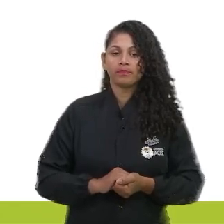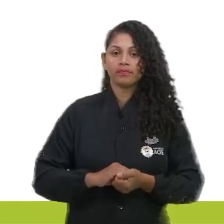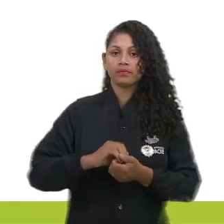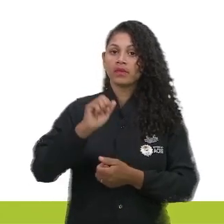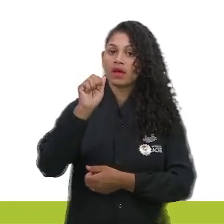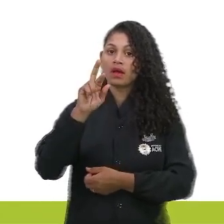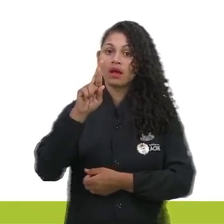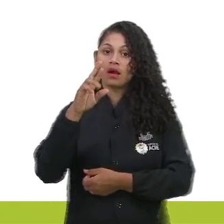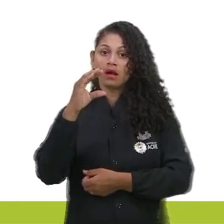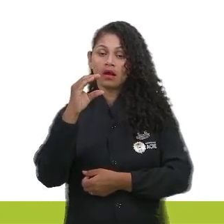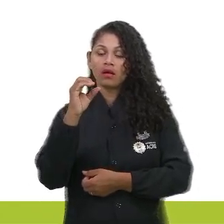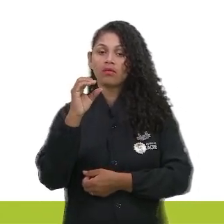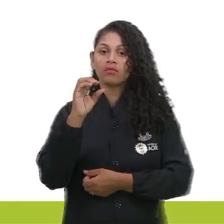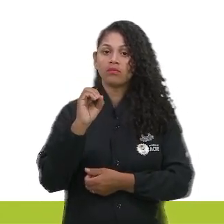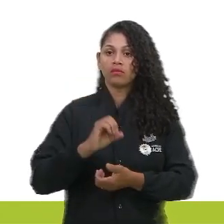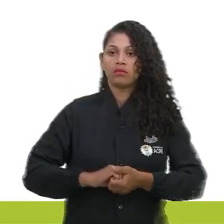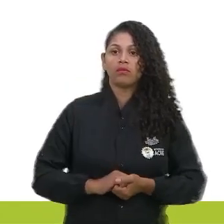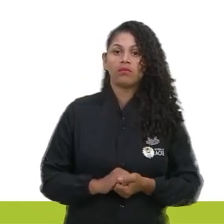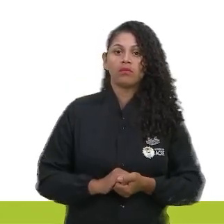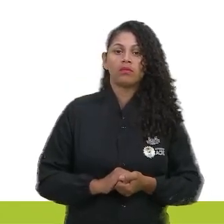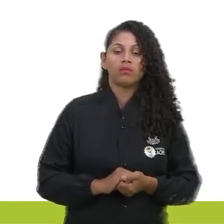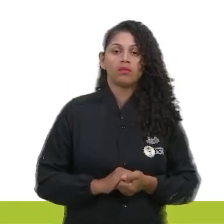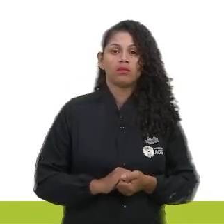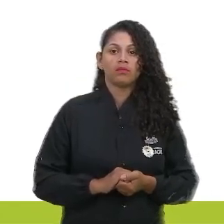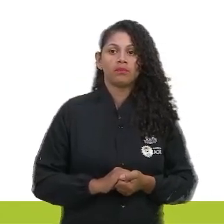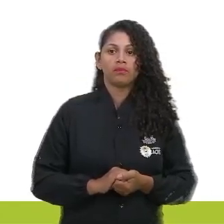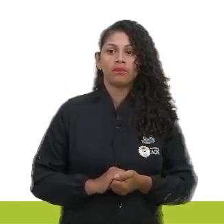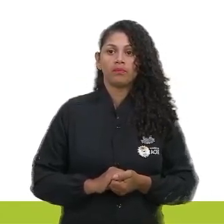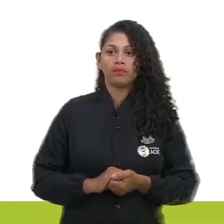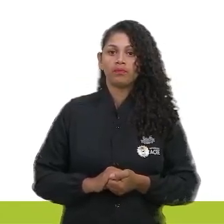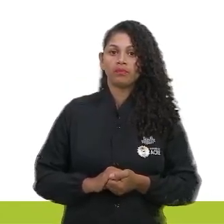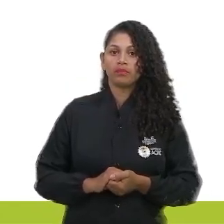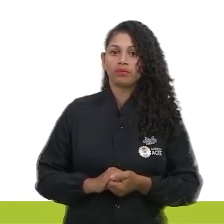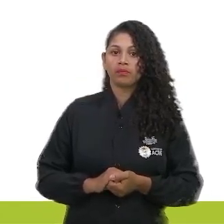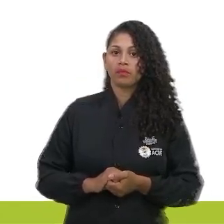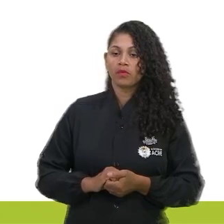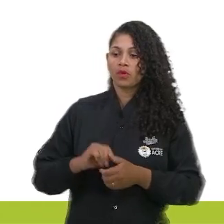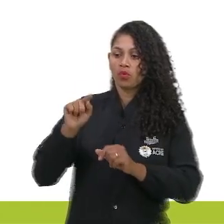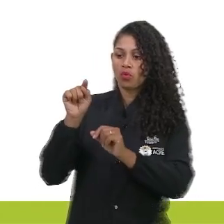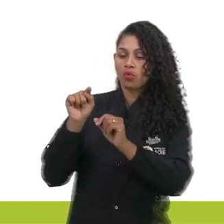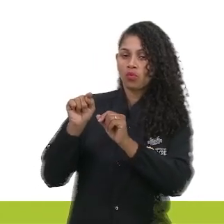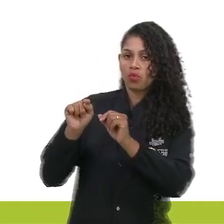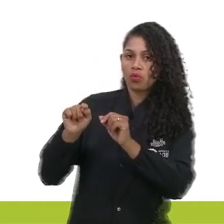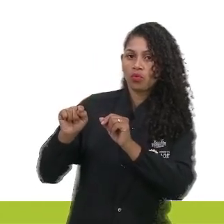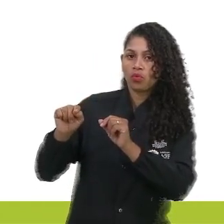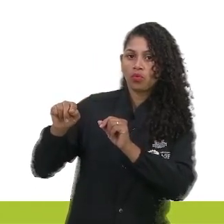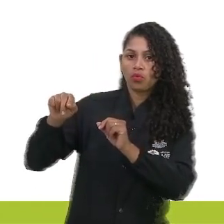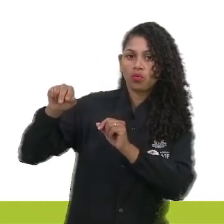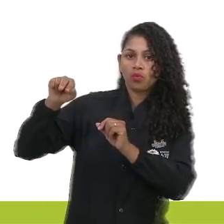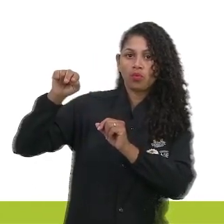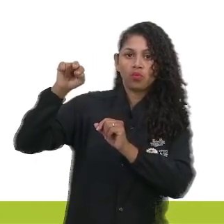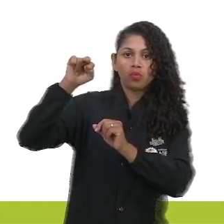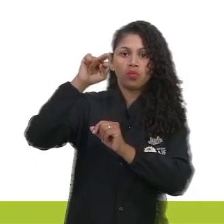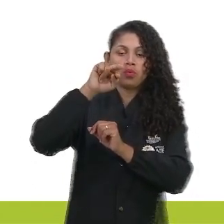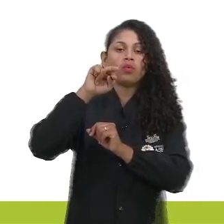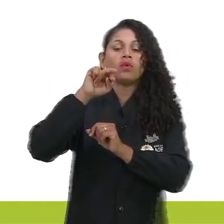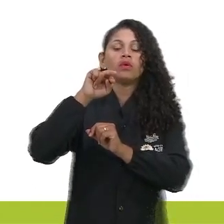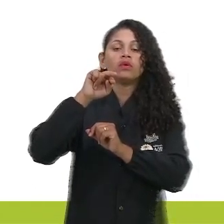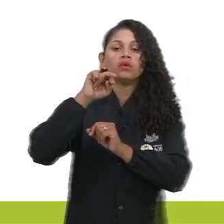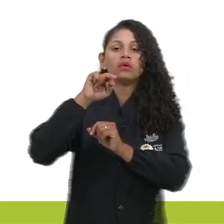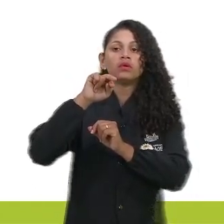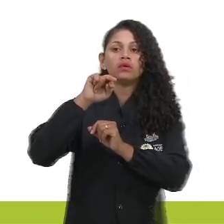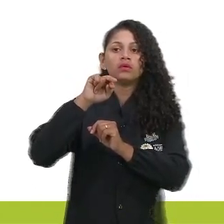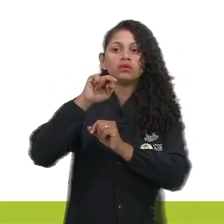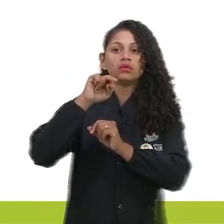circunferência. Obviamente que andar de A até B, ou andar de A para B, né,